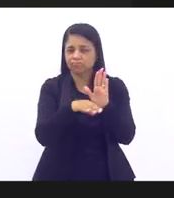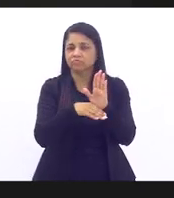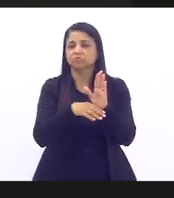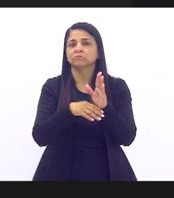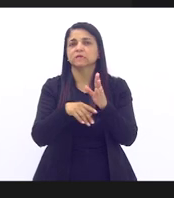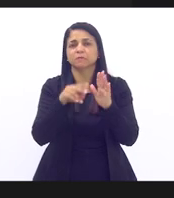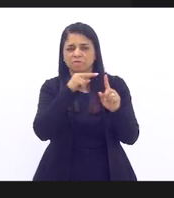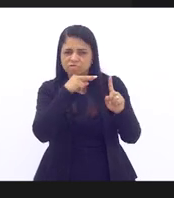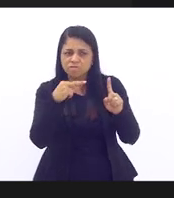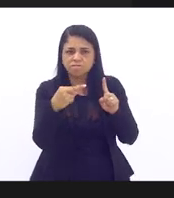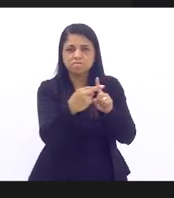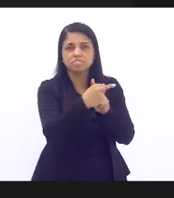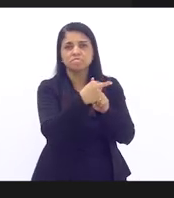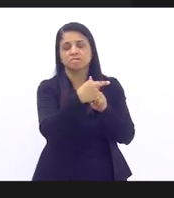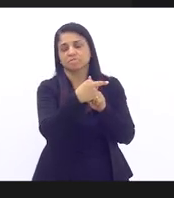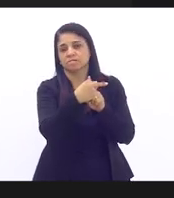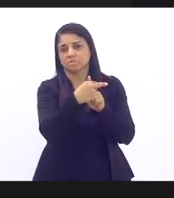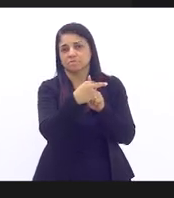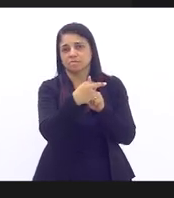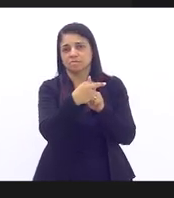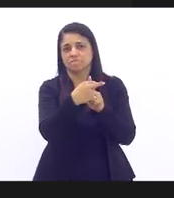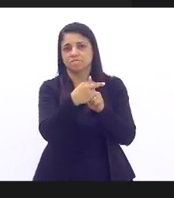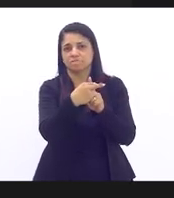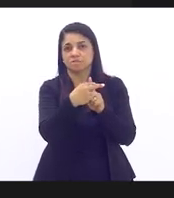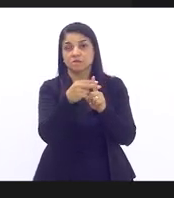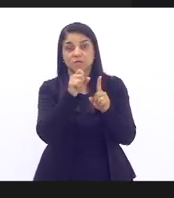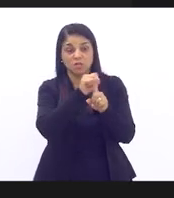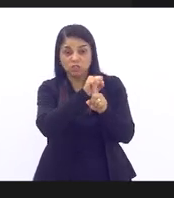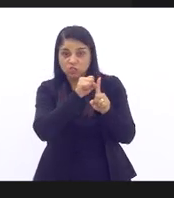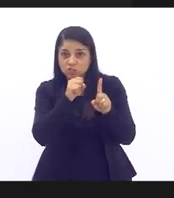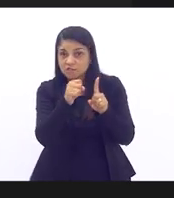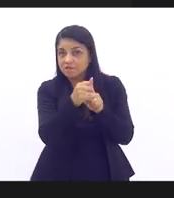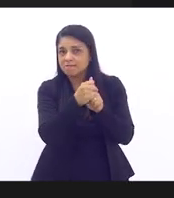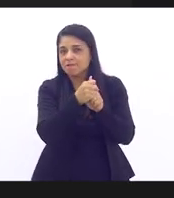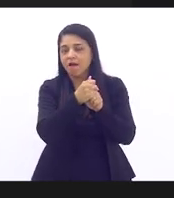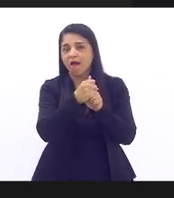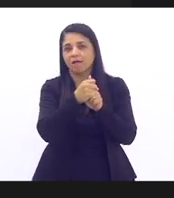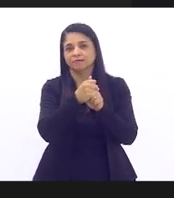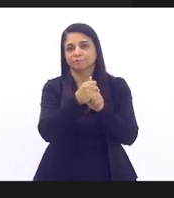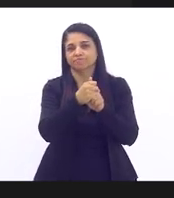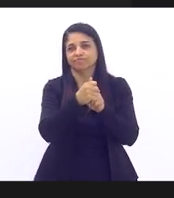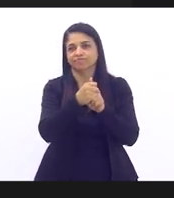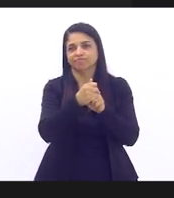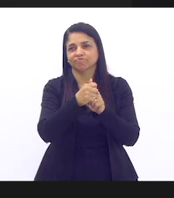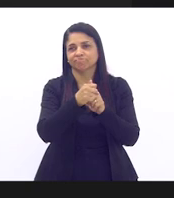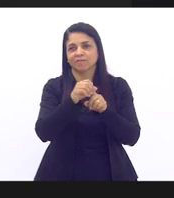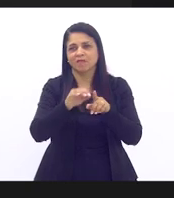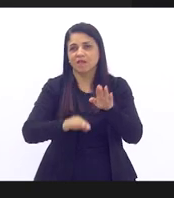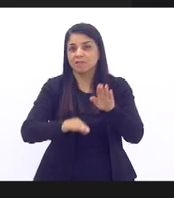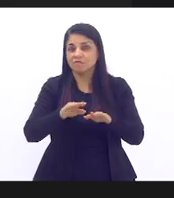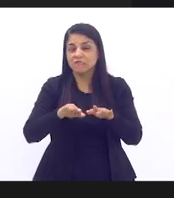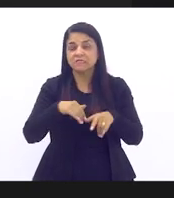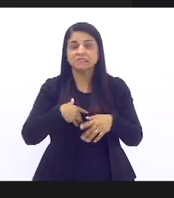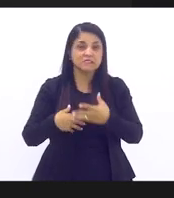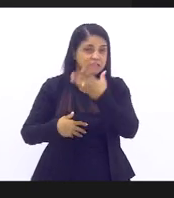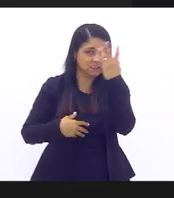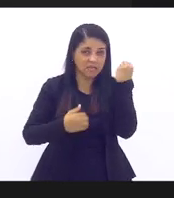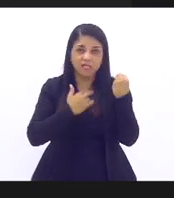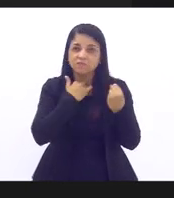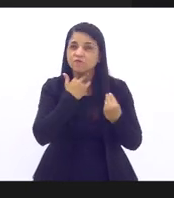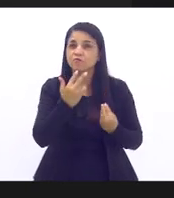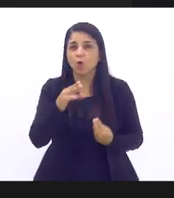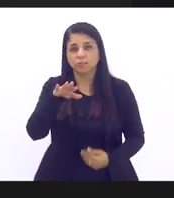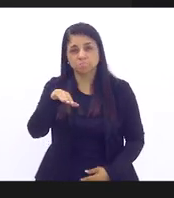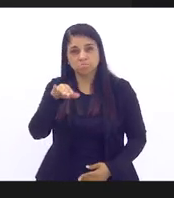trazer para a pauta algo que para a sociedade muito é esquece Dessa voz que muitas mães